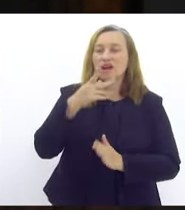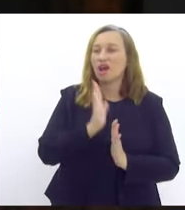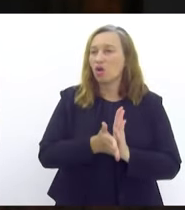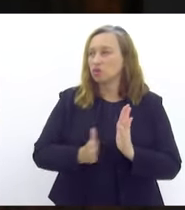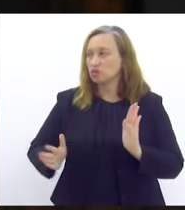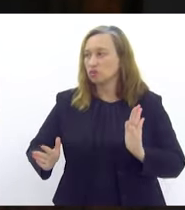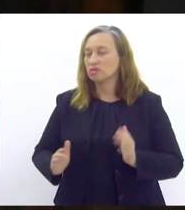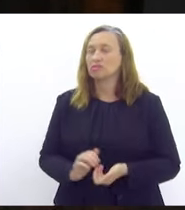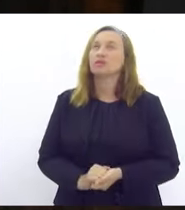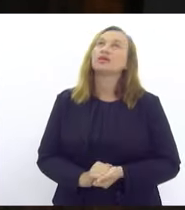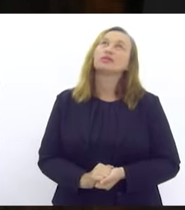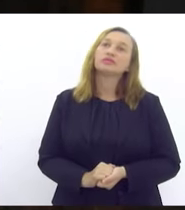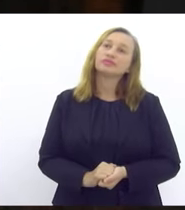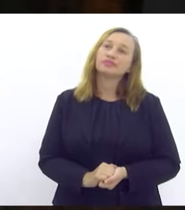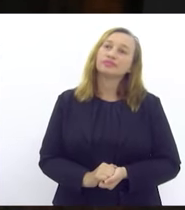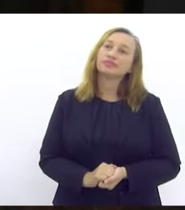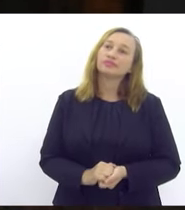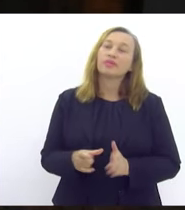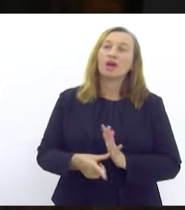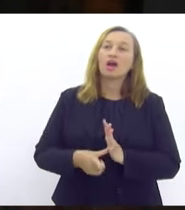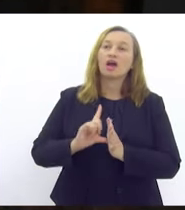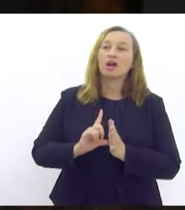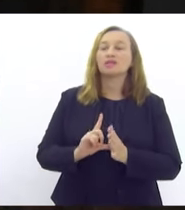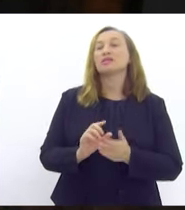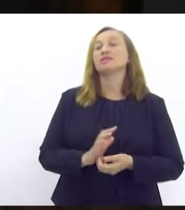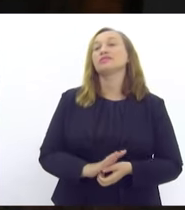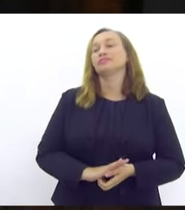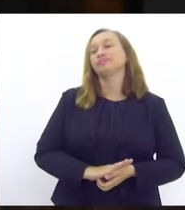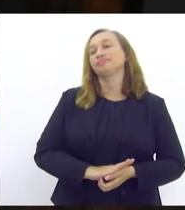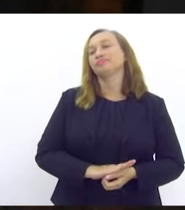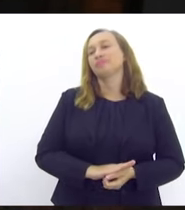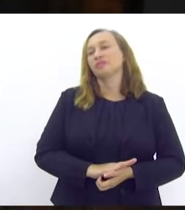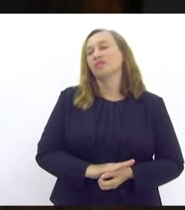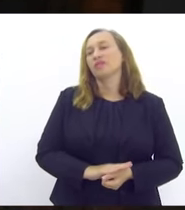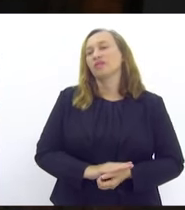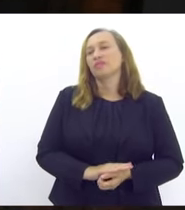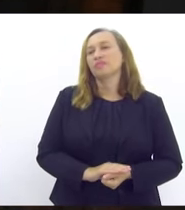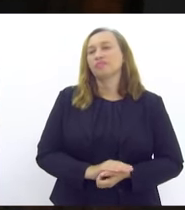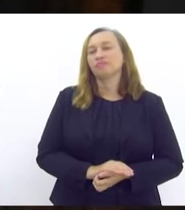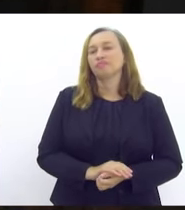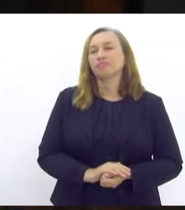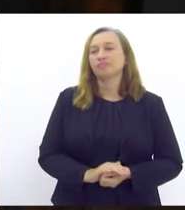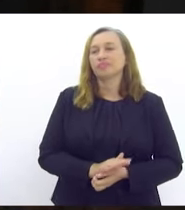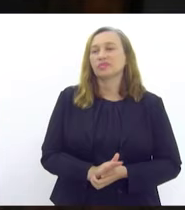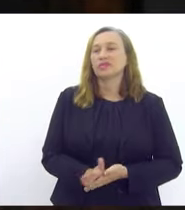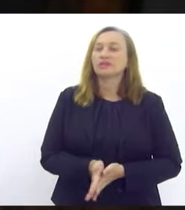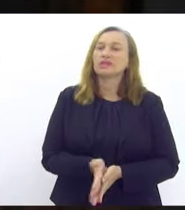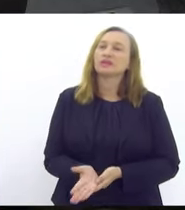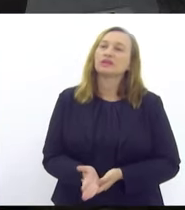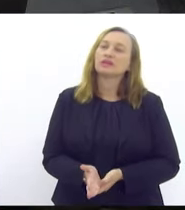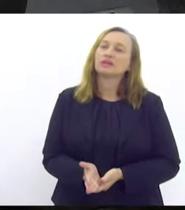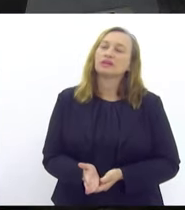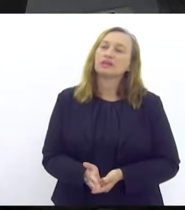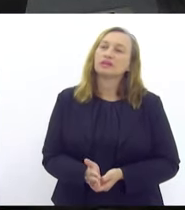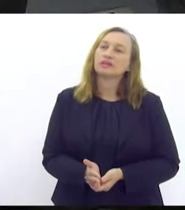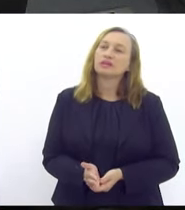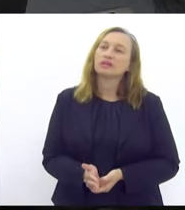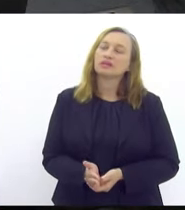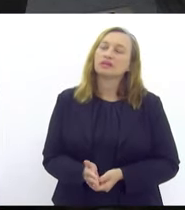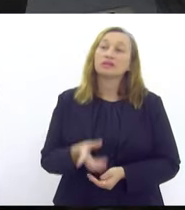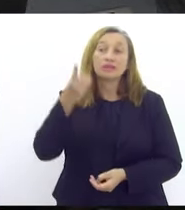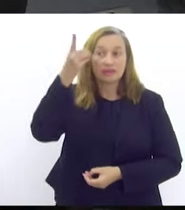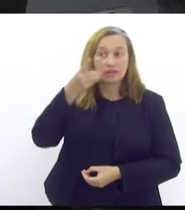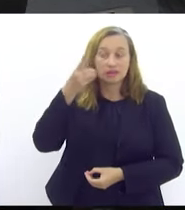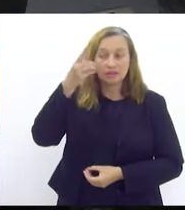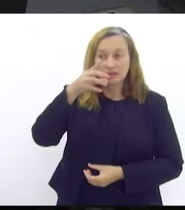Tia Ju, pela ordem. Só queria... Antes, porém, pela ordem, o deputado Flávio Serafim. Deputada Tia Ju, eu